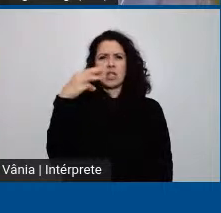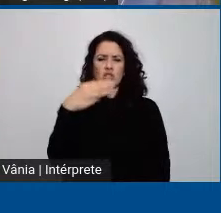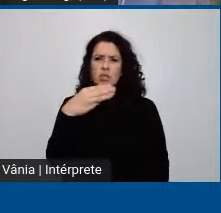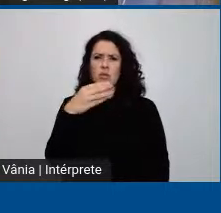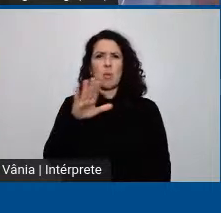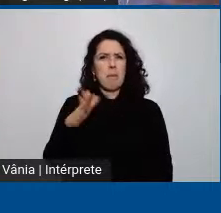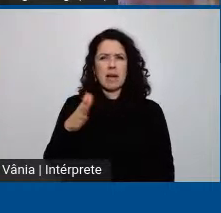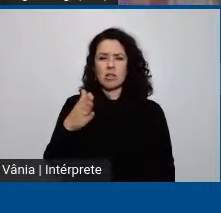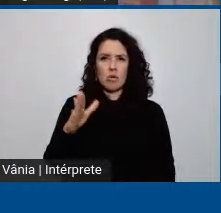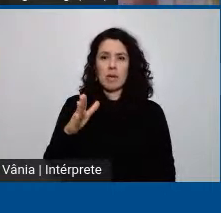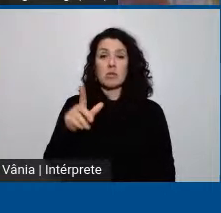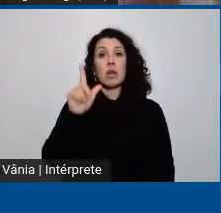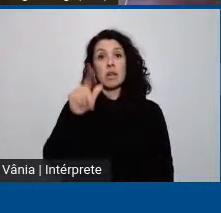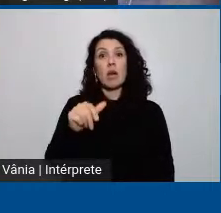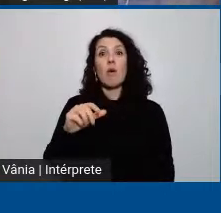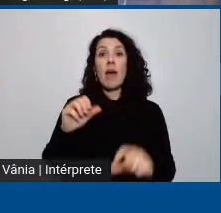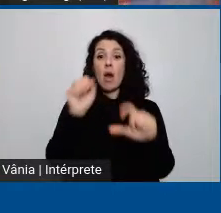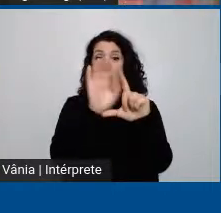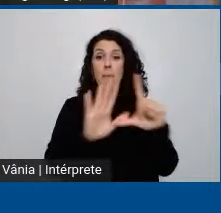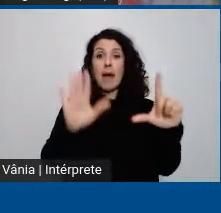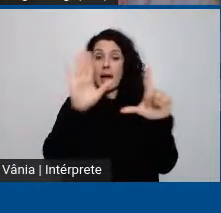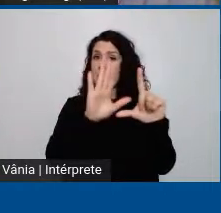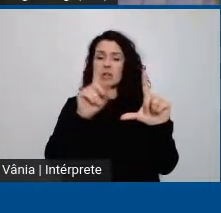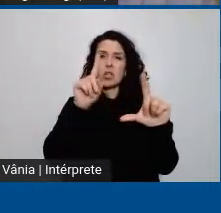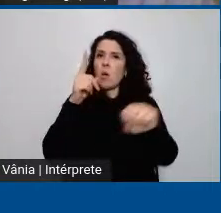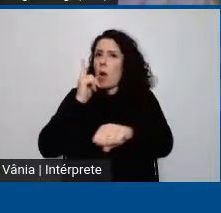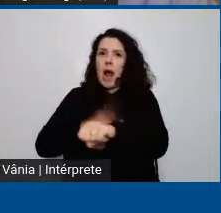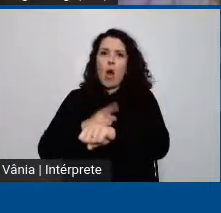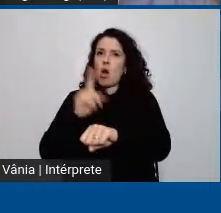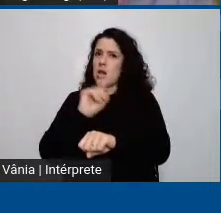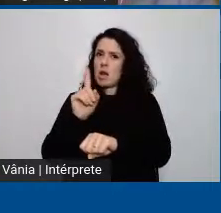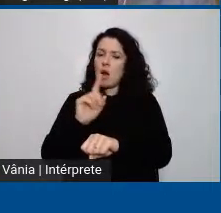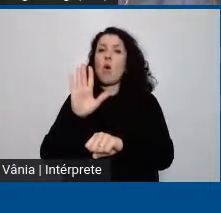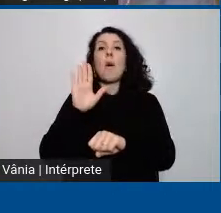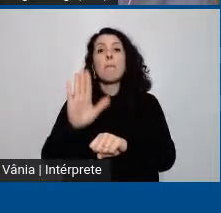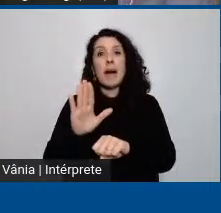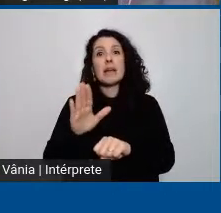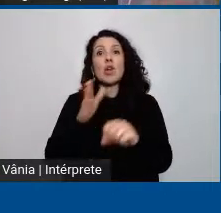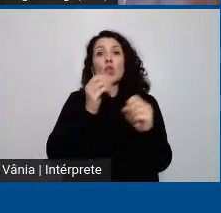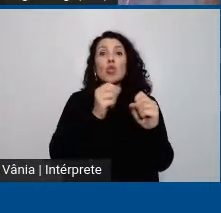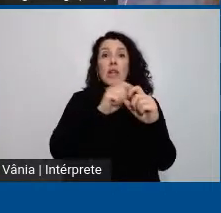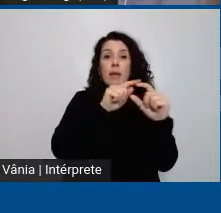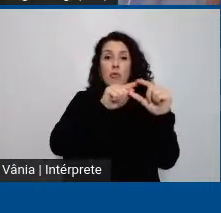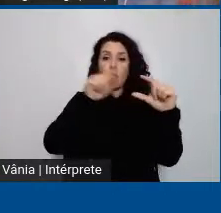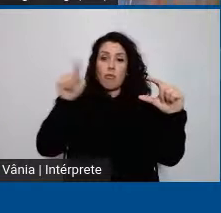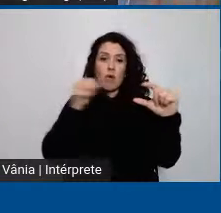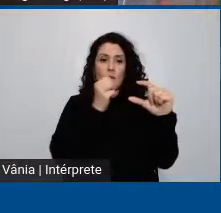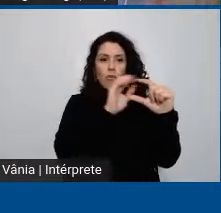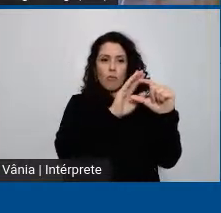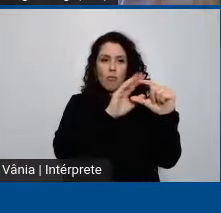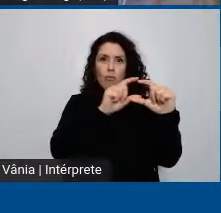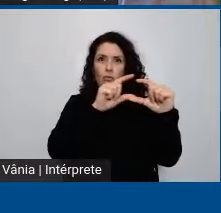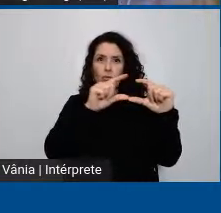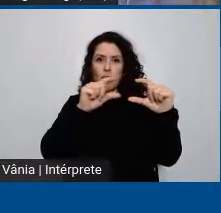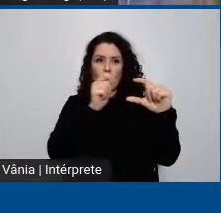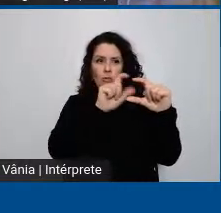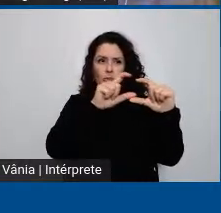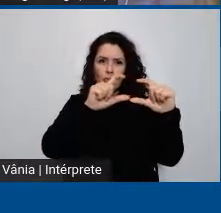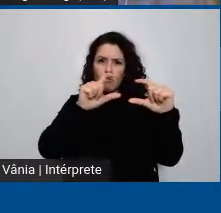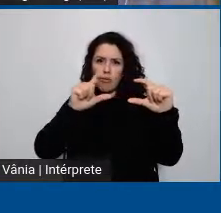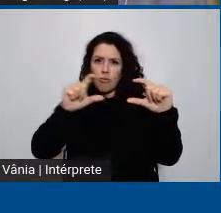Portanto, é uma imagem construída não instantaneamente, ela é construída no tempo, né? São exposições de 10 a 20